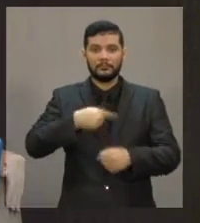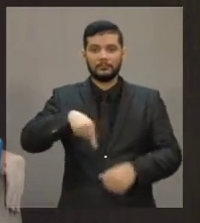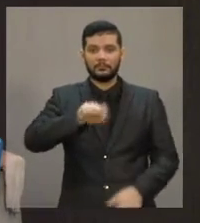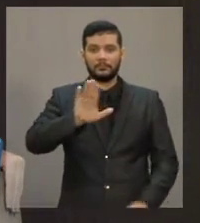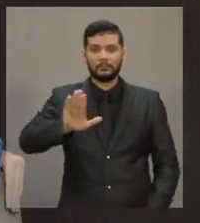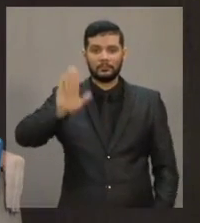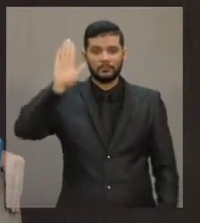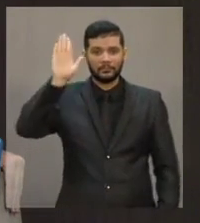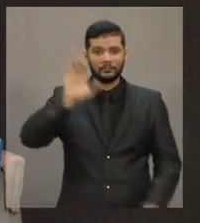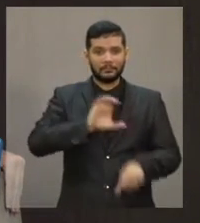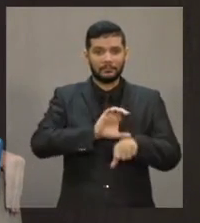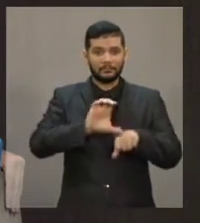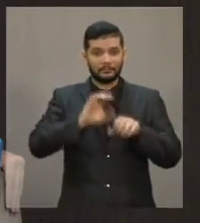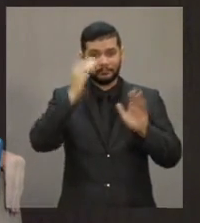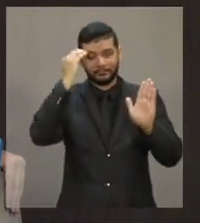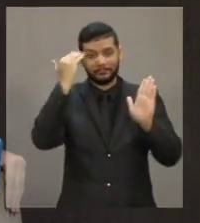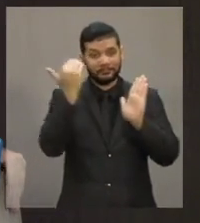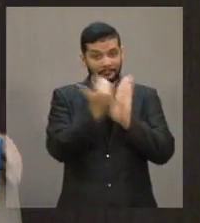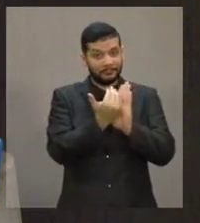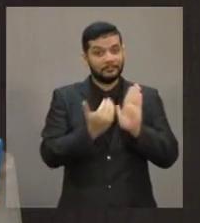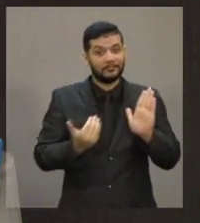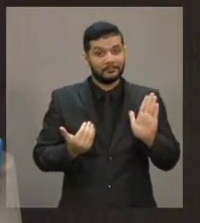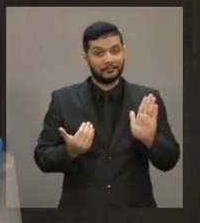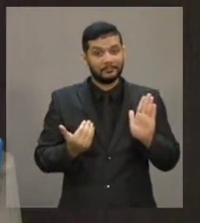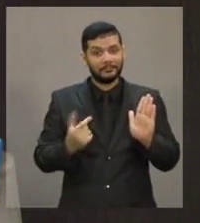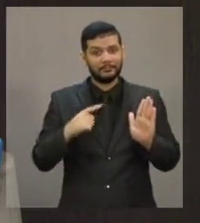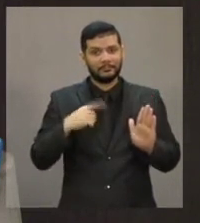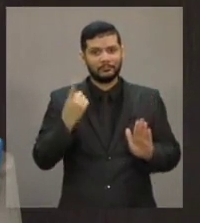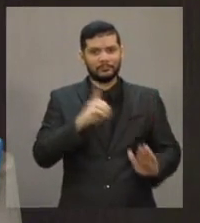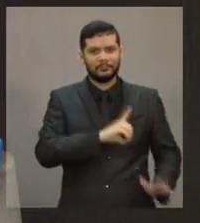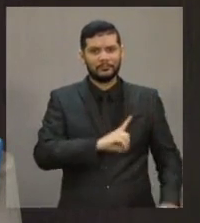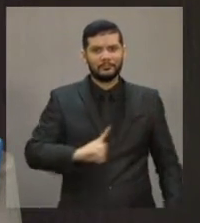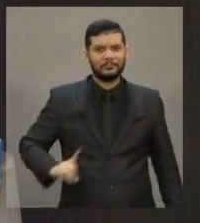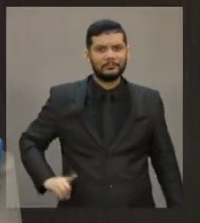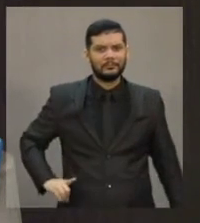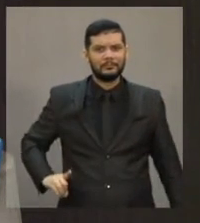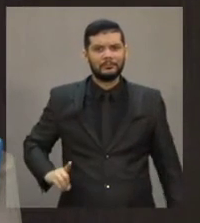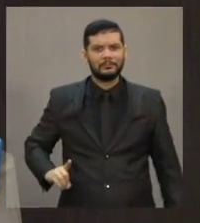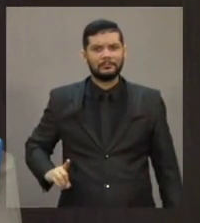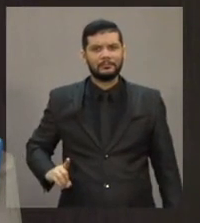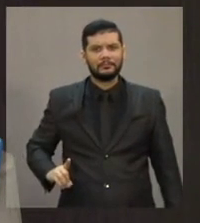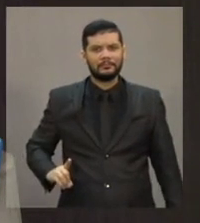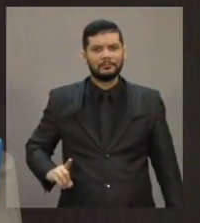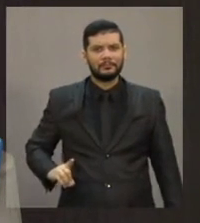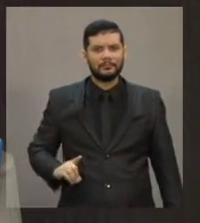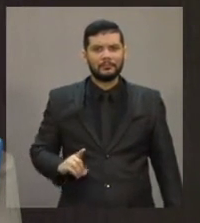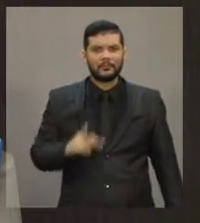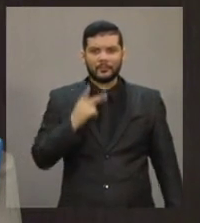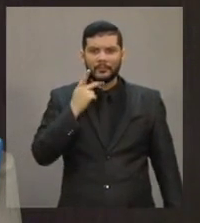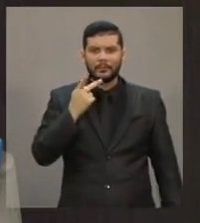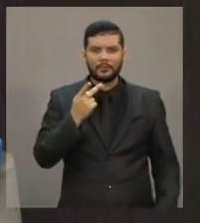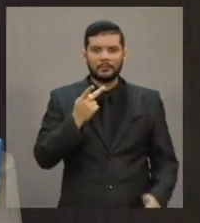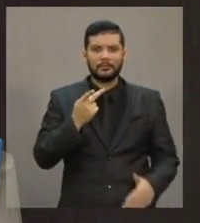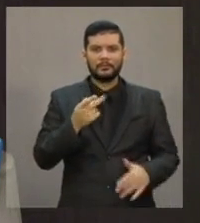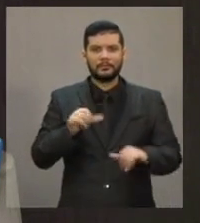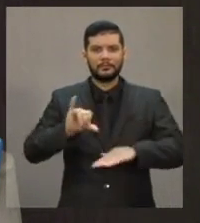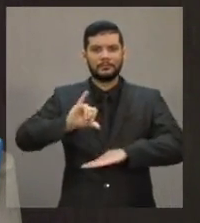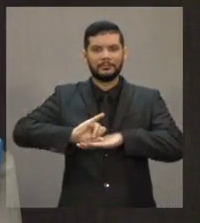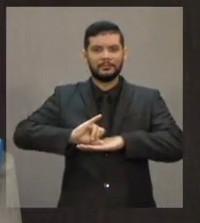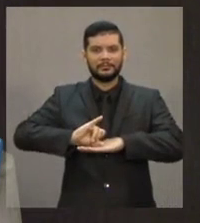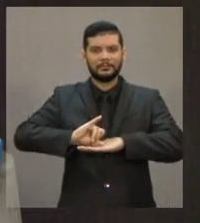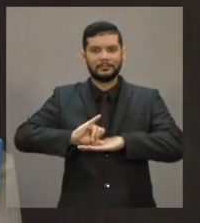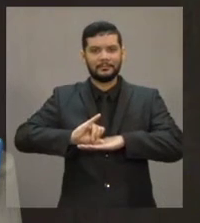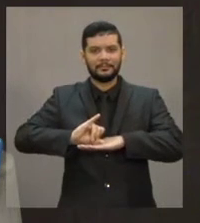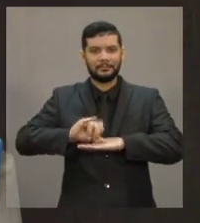juramos cumprir a Constituição. Inclusive, tem um deputado que colocou o juramento na sua bancada, está aqui o deputado